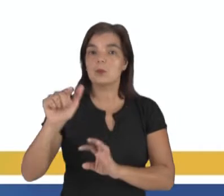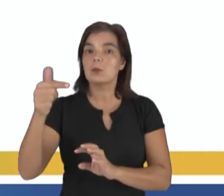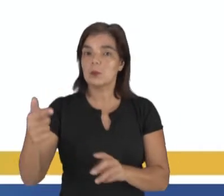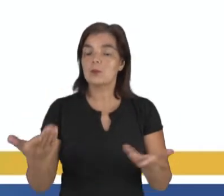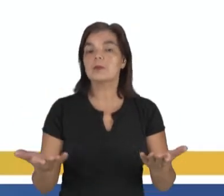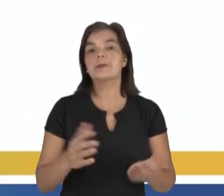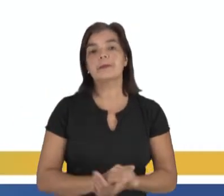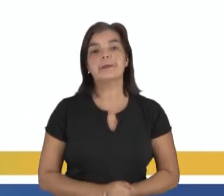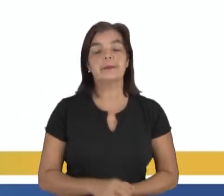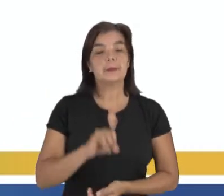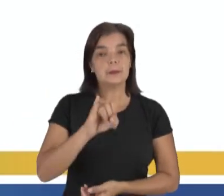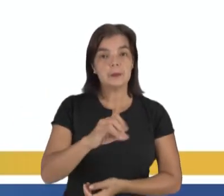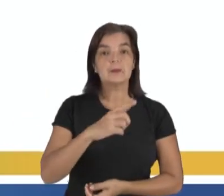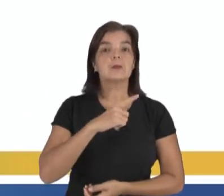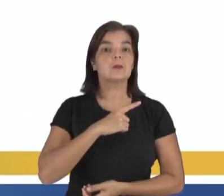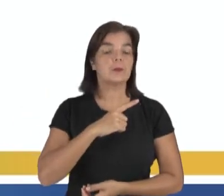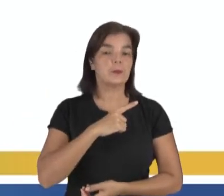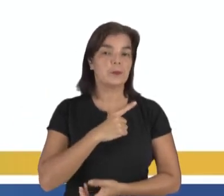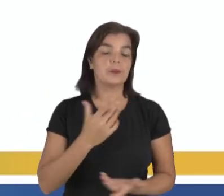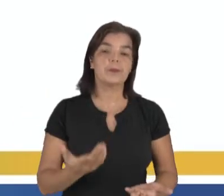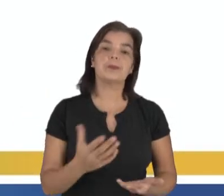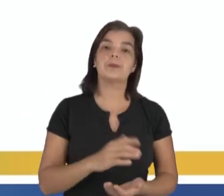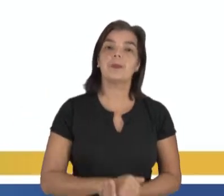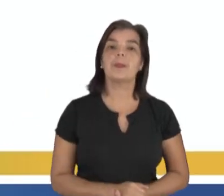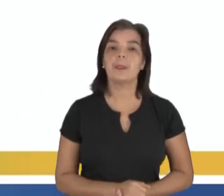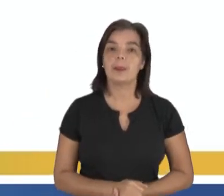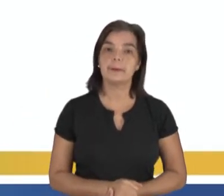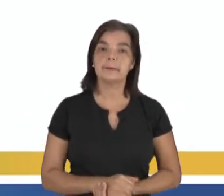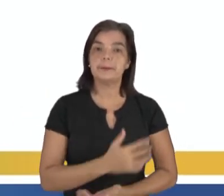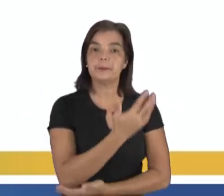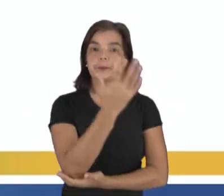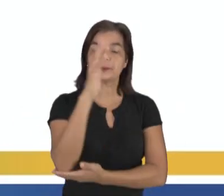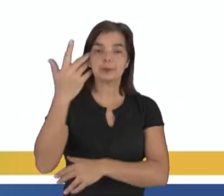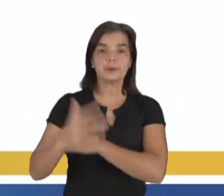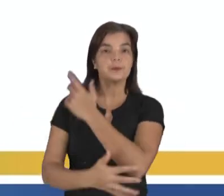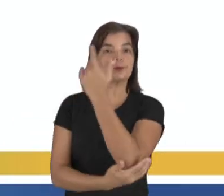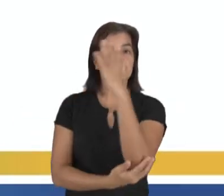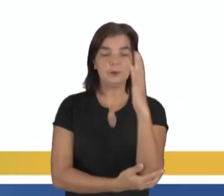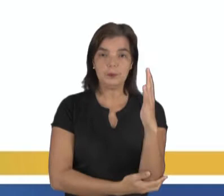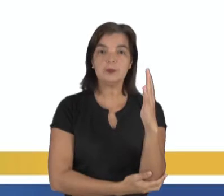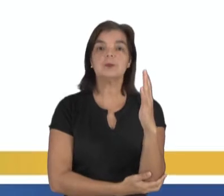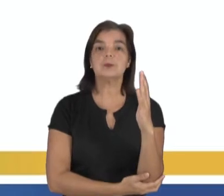ao outro, né? Se nós temos o meio ambiente